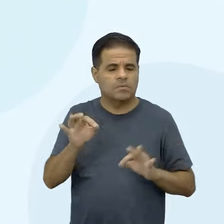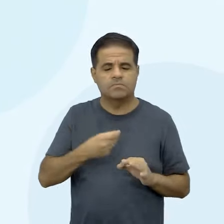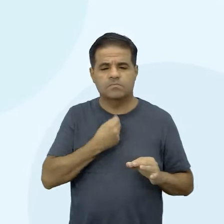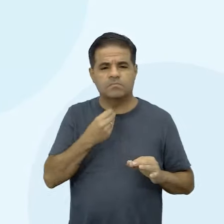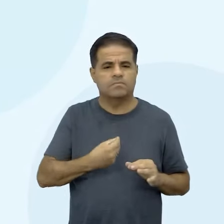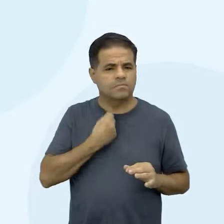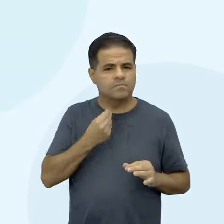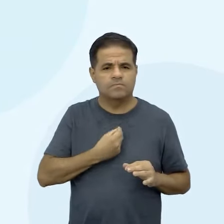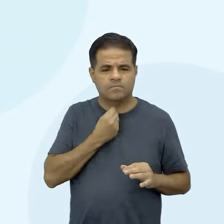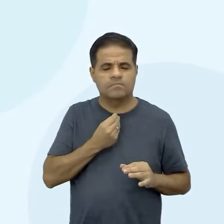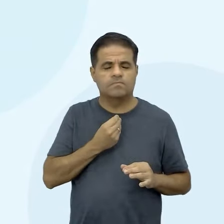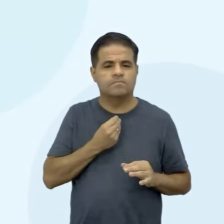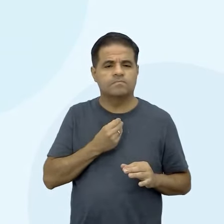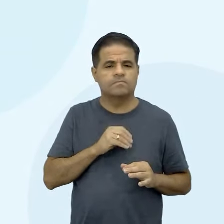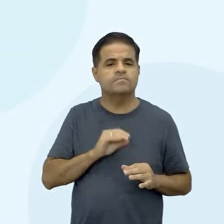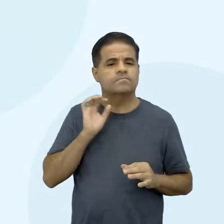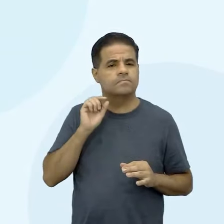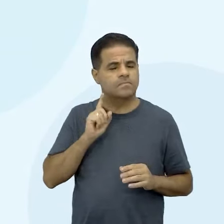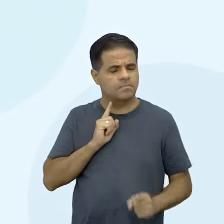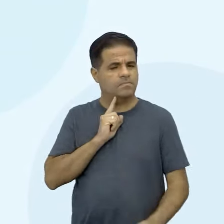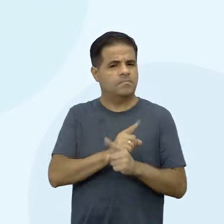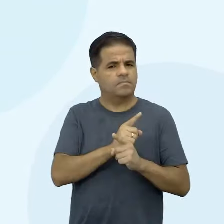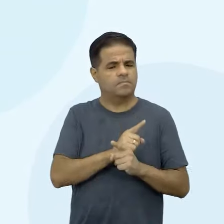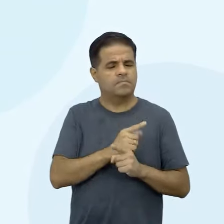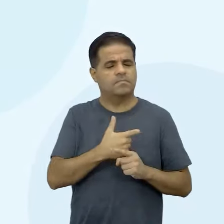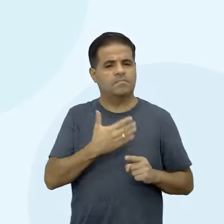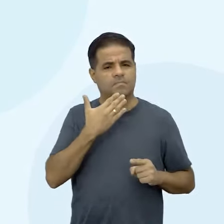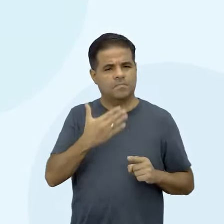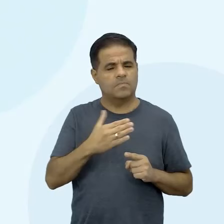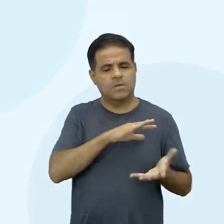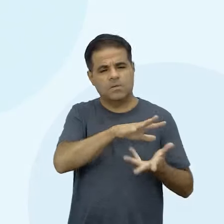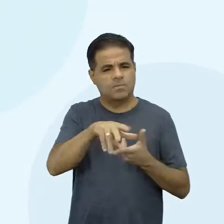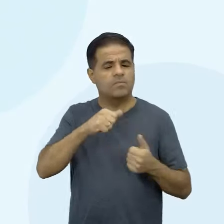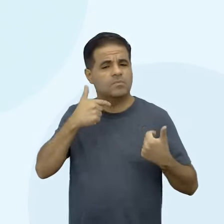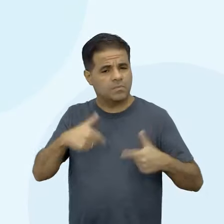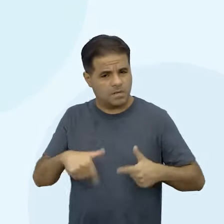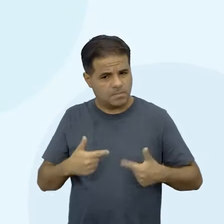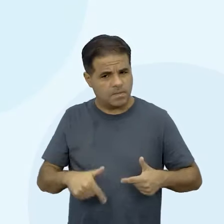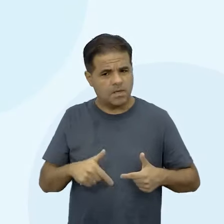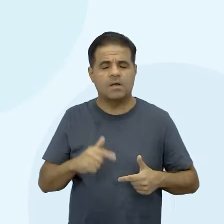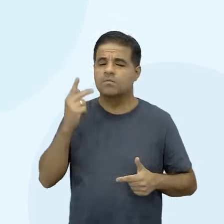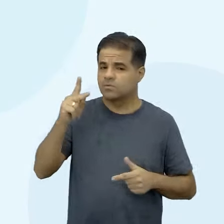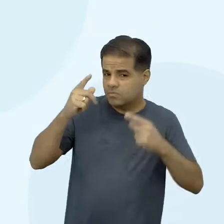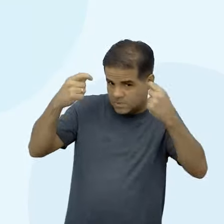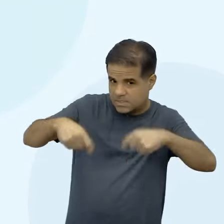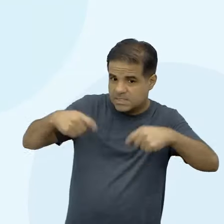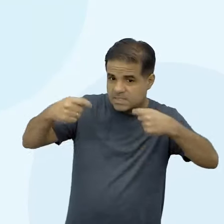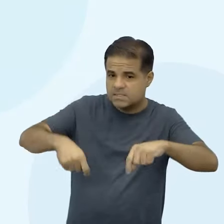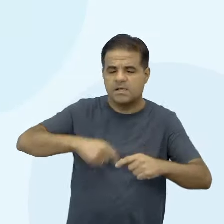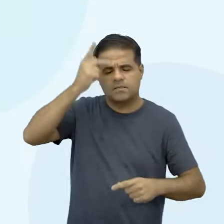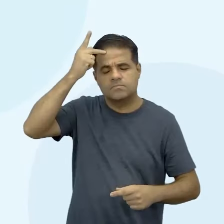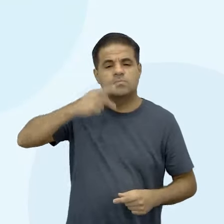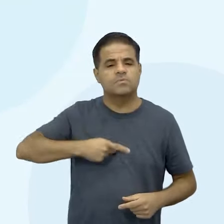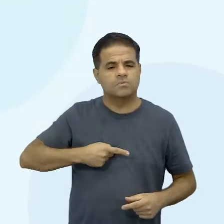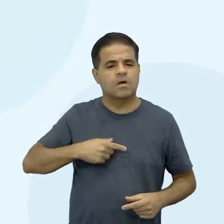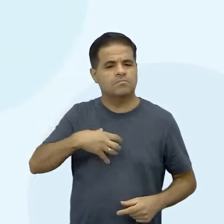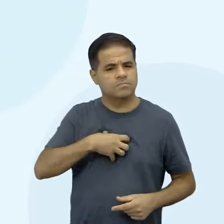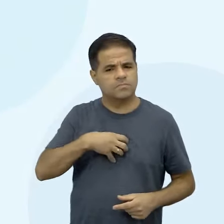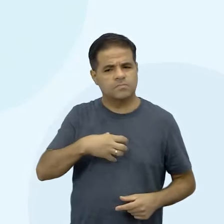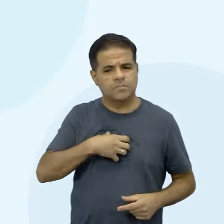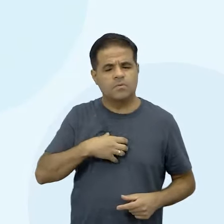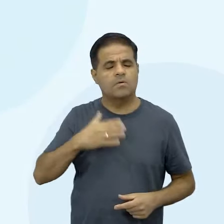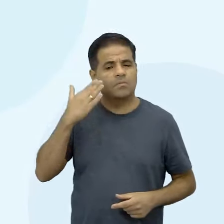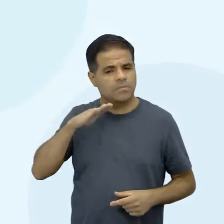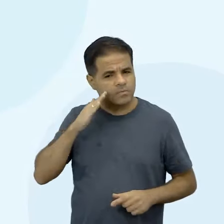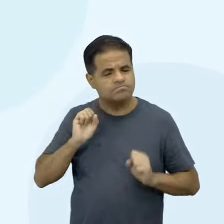sendo enfatizado. Identificando as demandas do mundo do trabalho e as suas necessidades pessoais de forma a